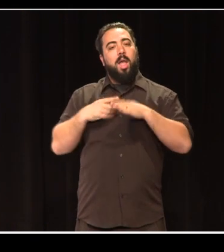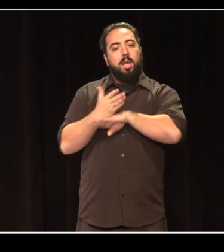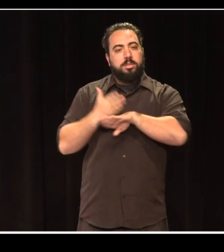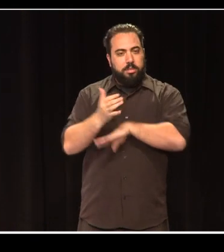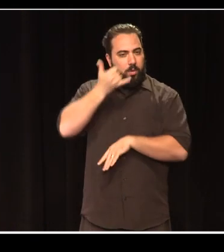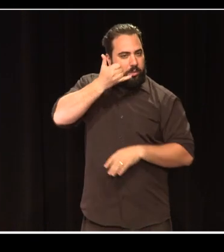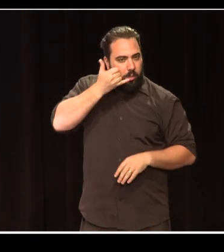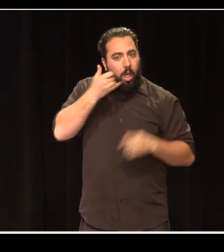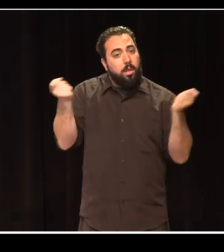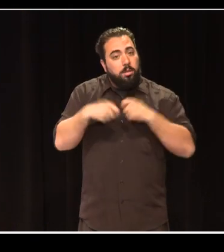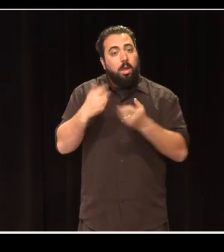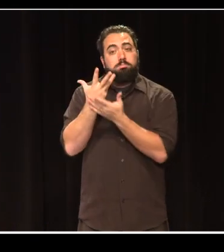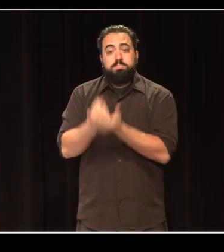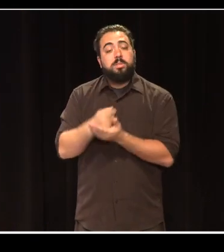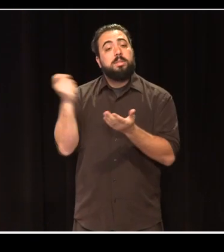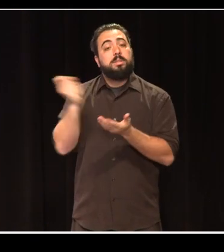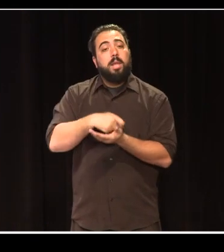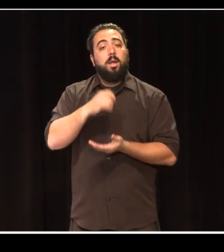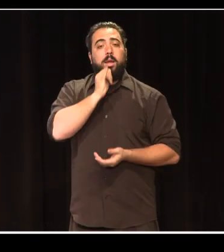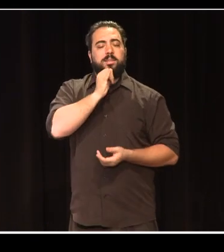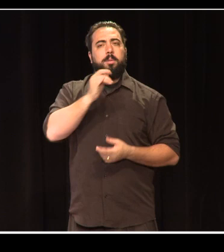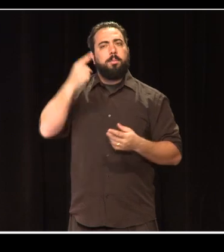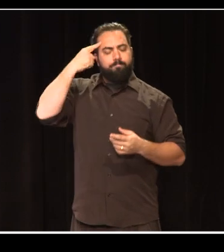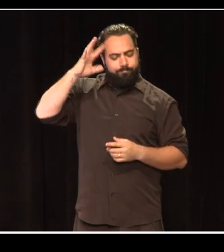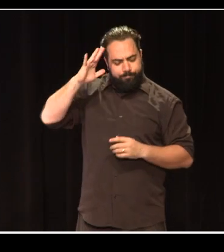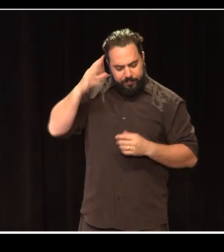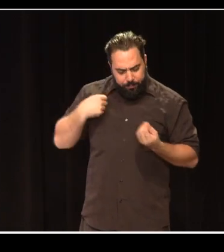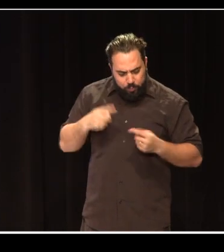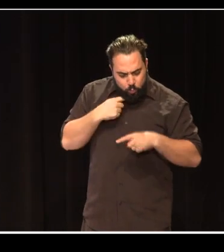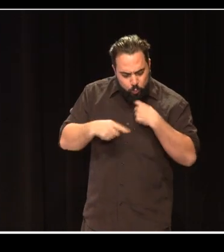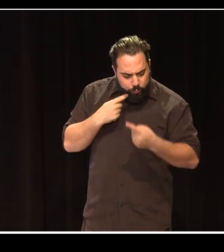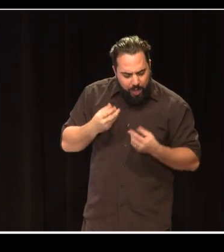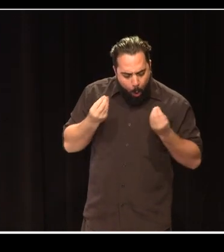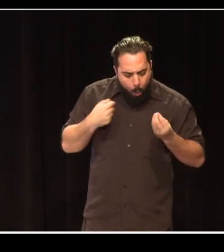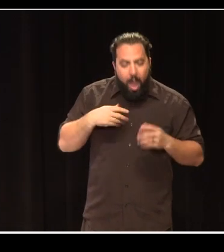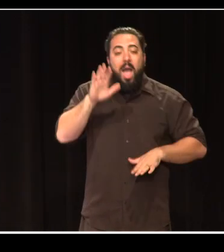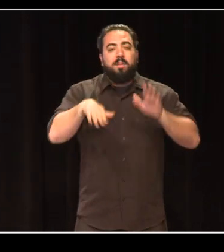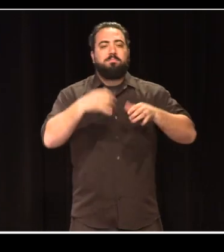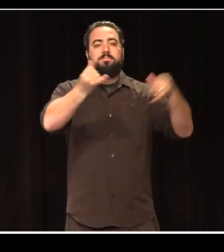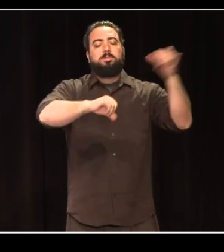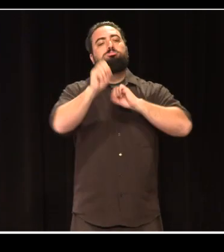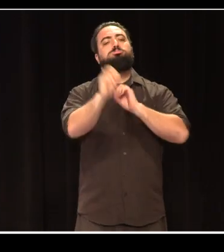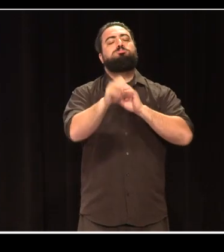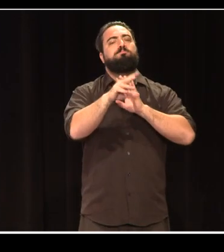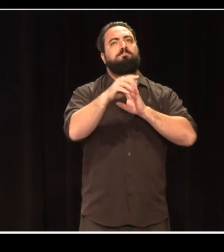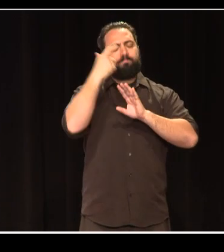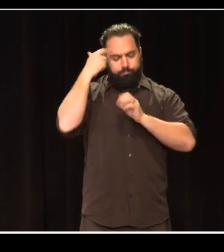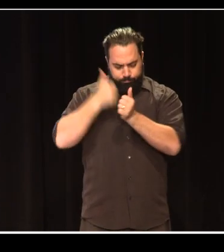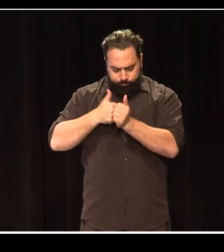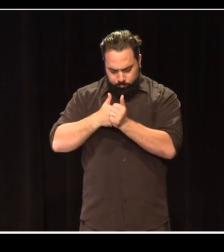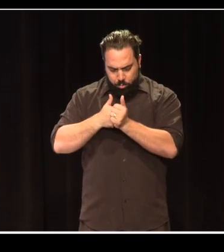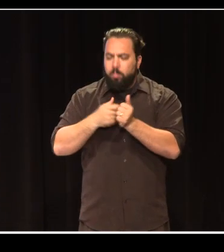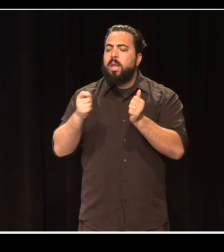ser utilizado quando, diante de uma dúvida durante a aula de química, esse aluno pode acessar junto com o professor. E,